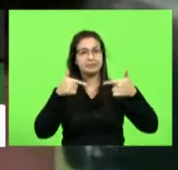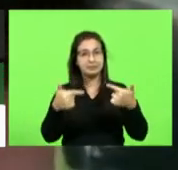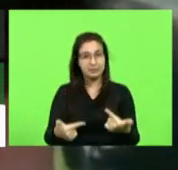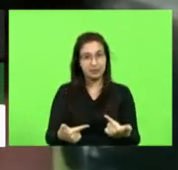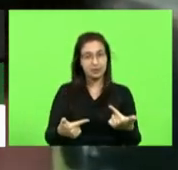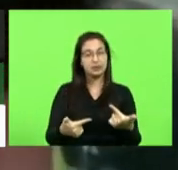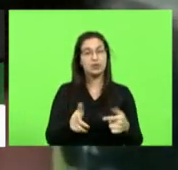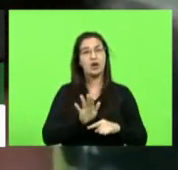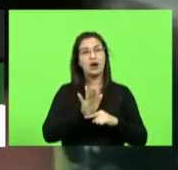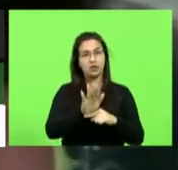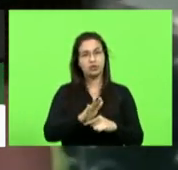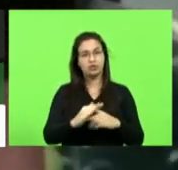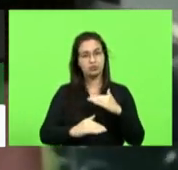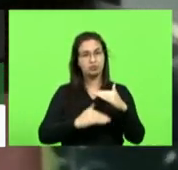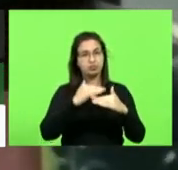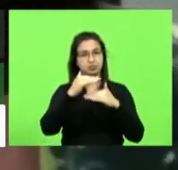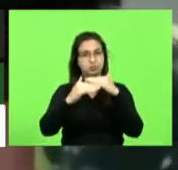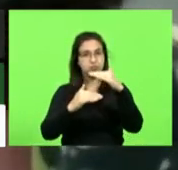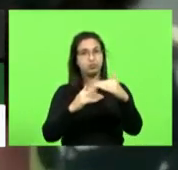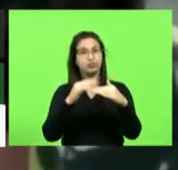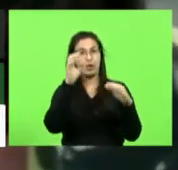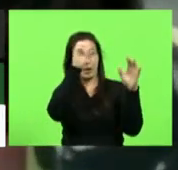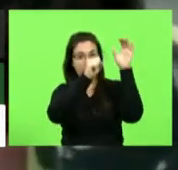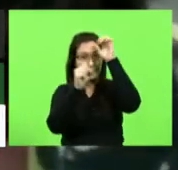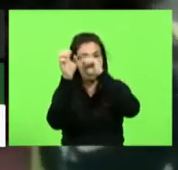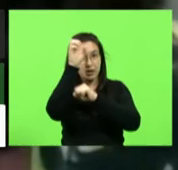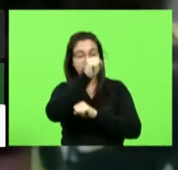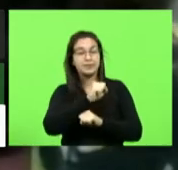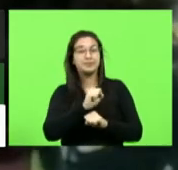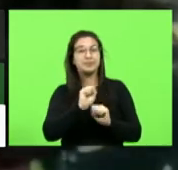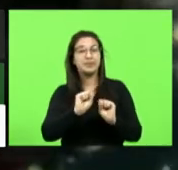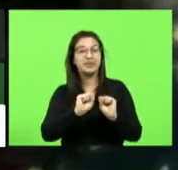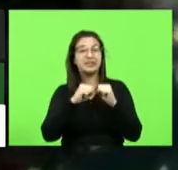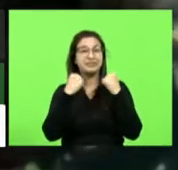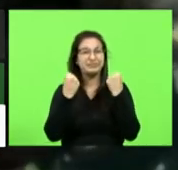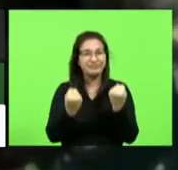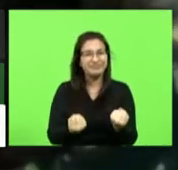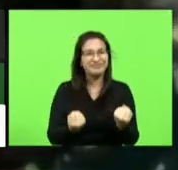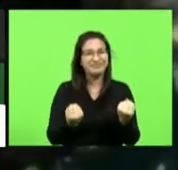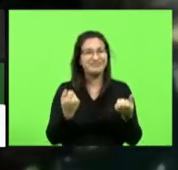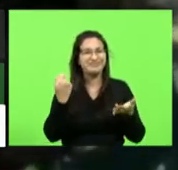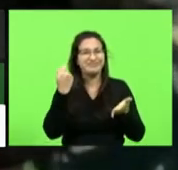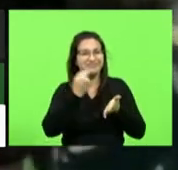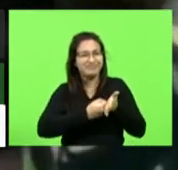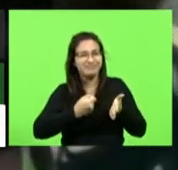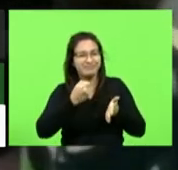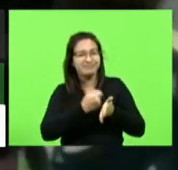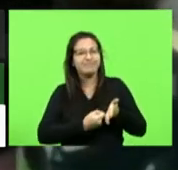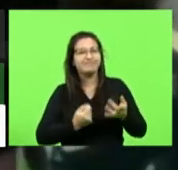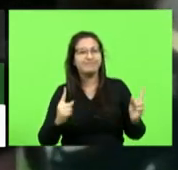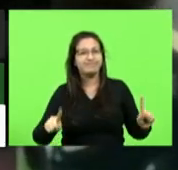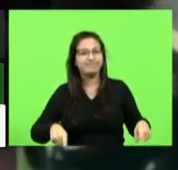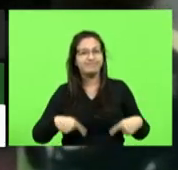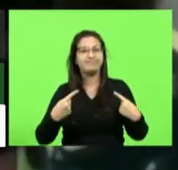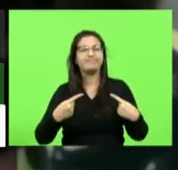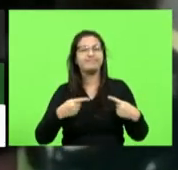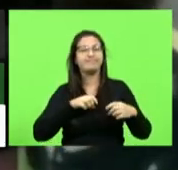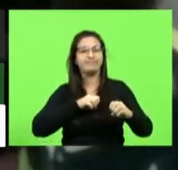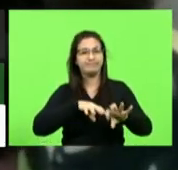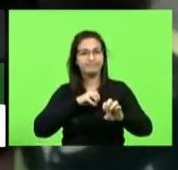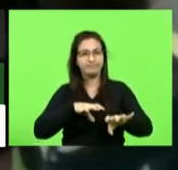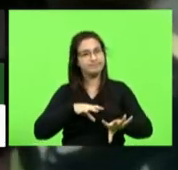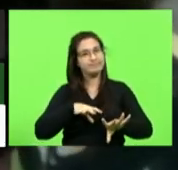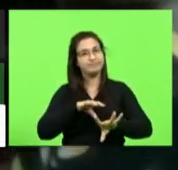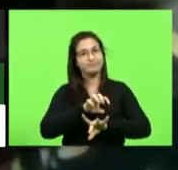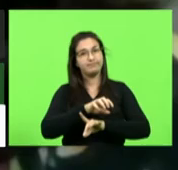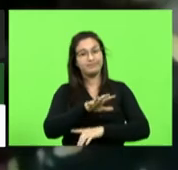da aprendizagem e no enfrentamento a questões e desafios do cotidiano escolar em uma sociedade marcada por